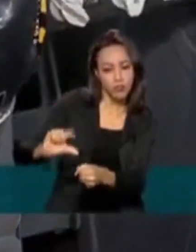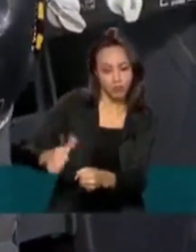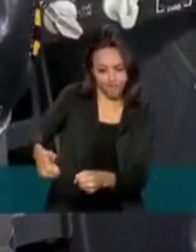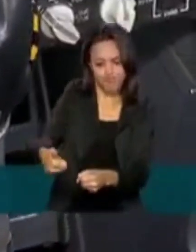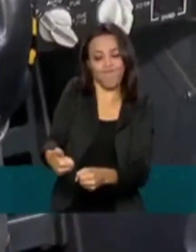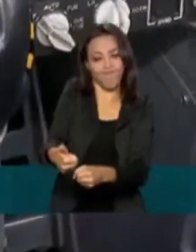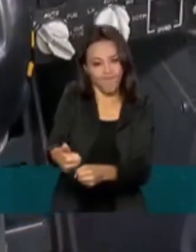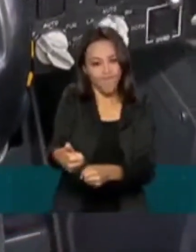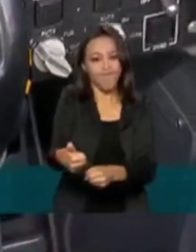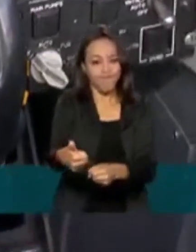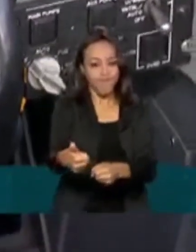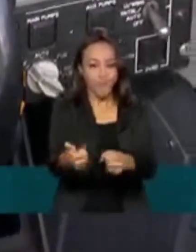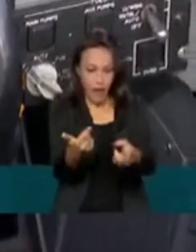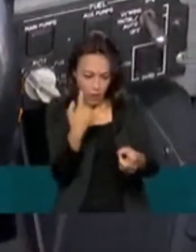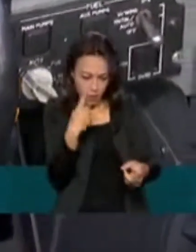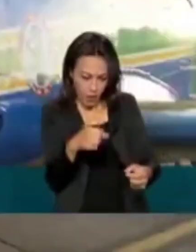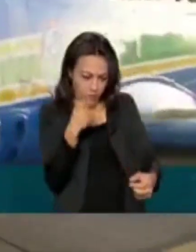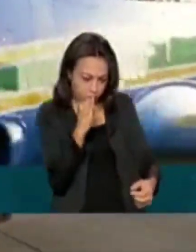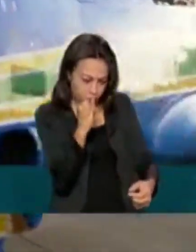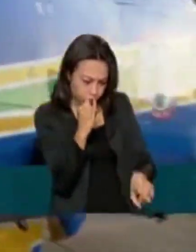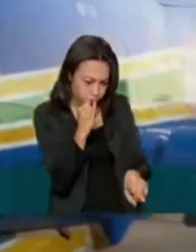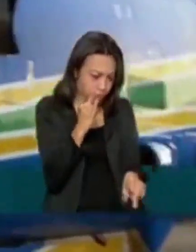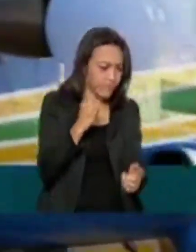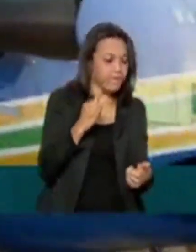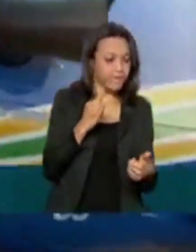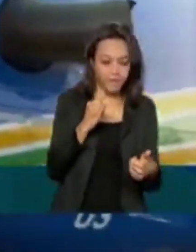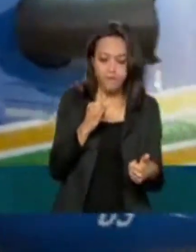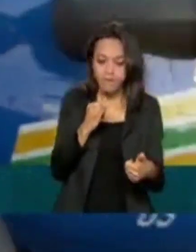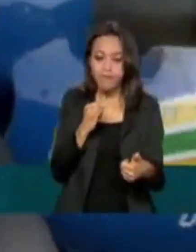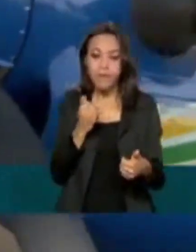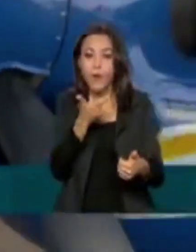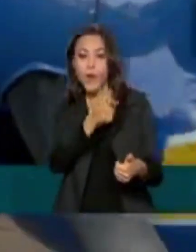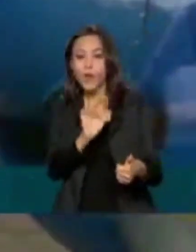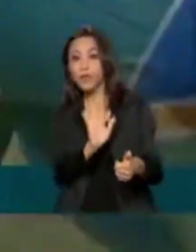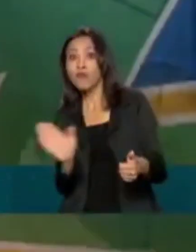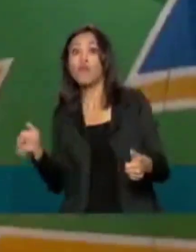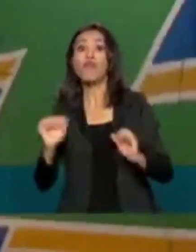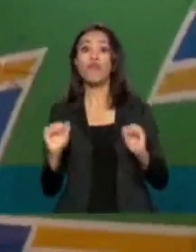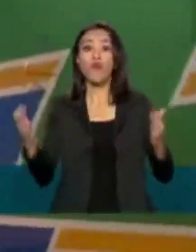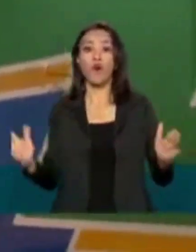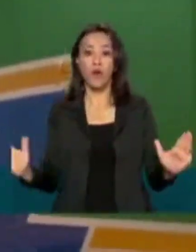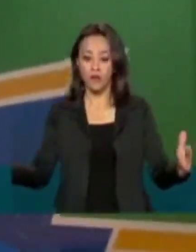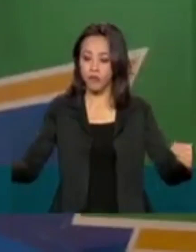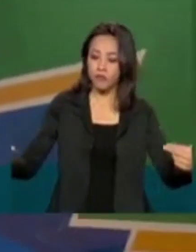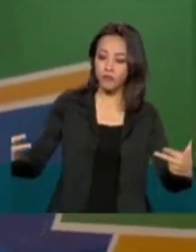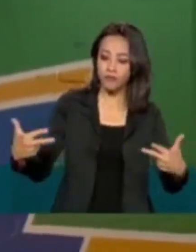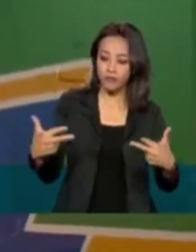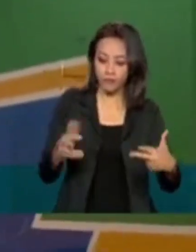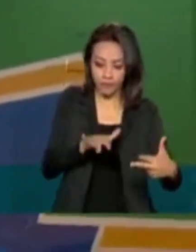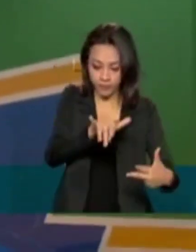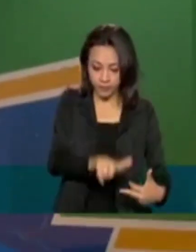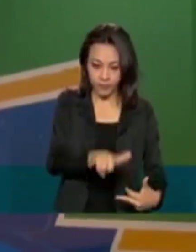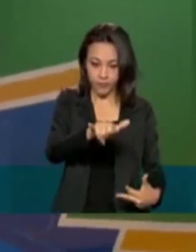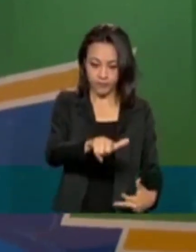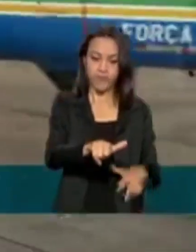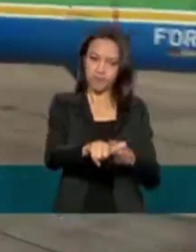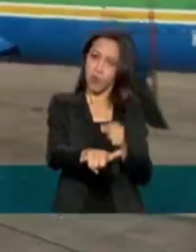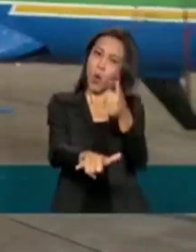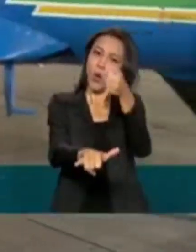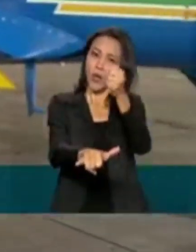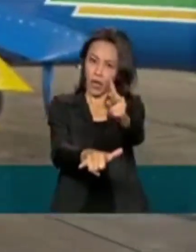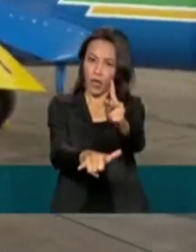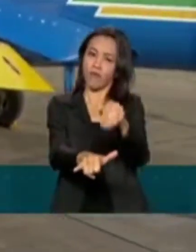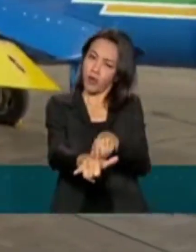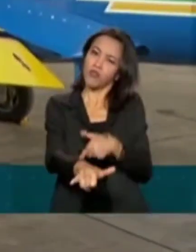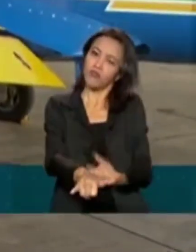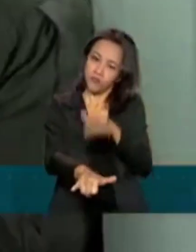aeronave, a voltagem da bateria. Checamos toda a parte externa da aeronave e verificamos que a aeronave está em condições de voo. Com a